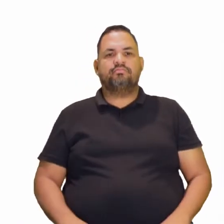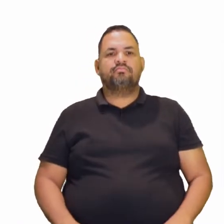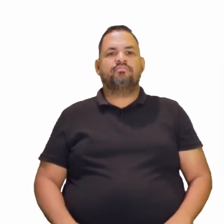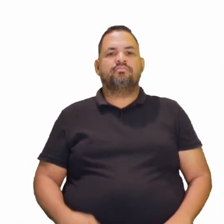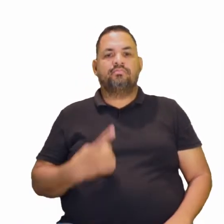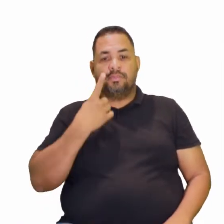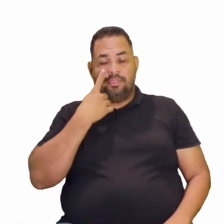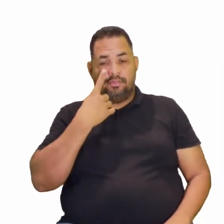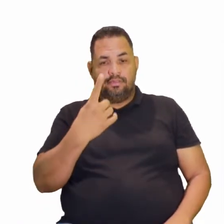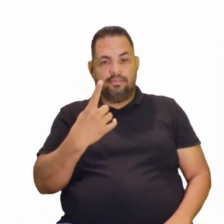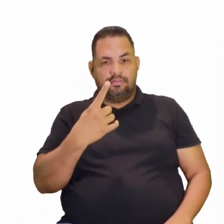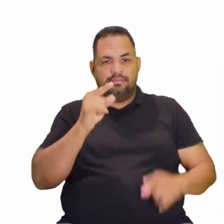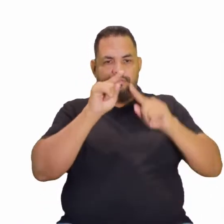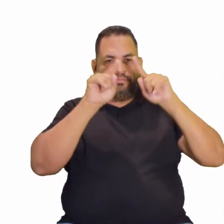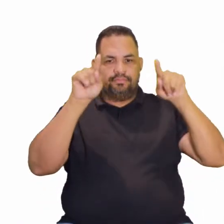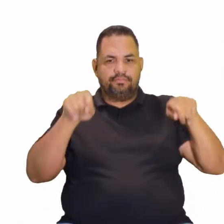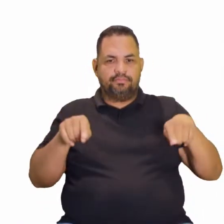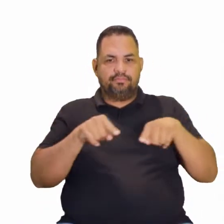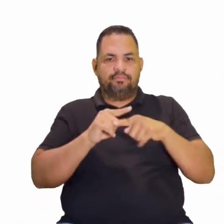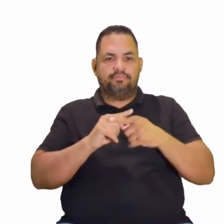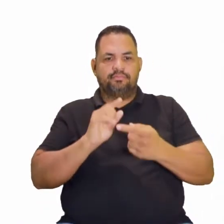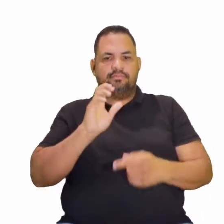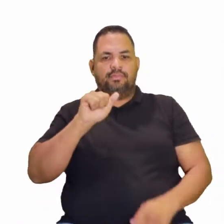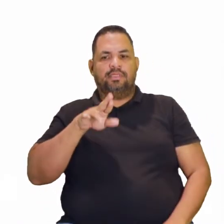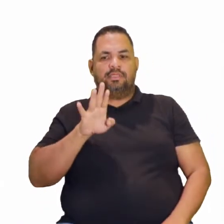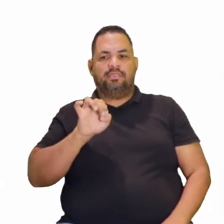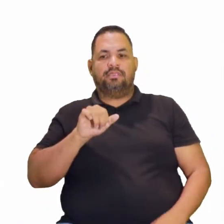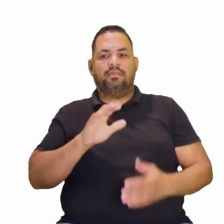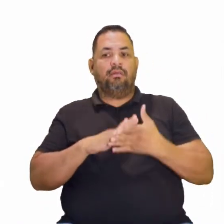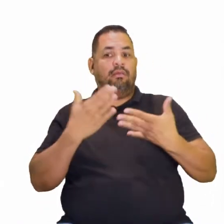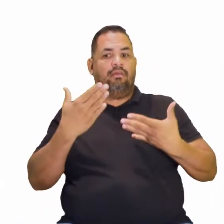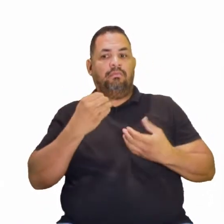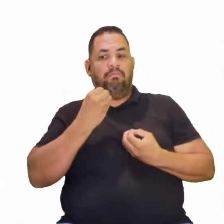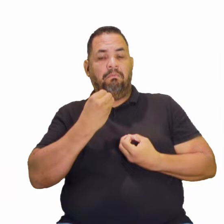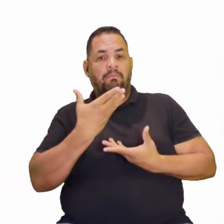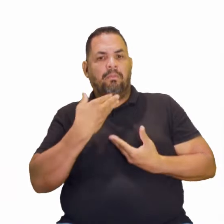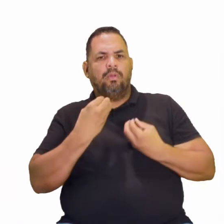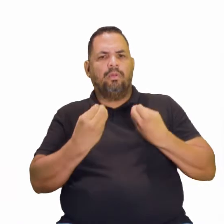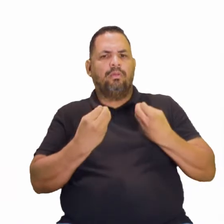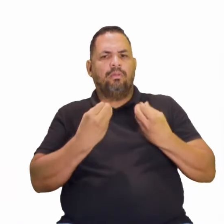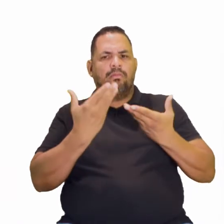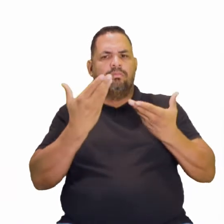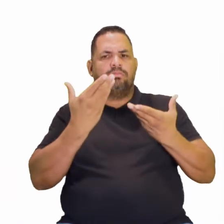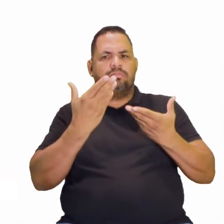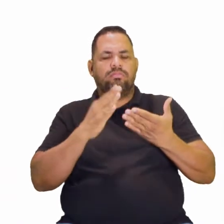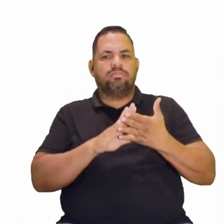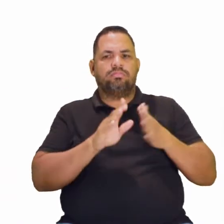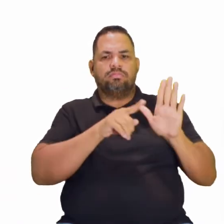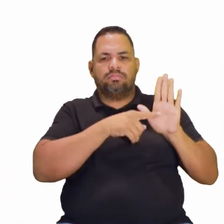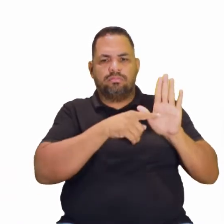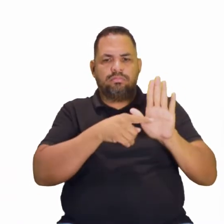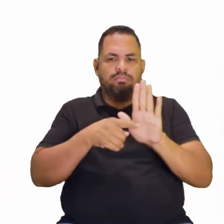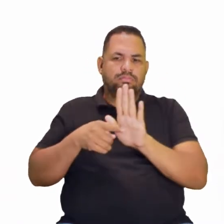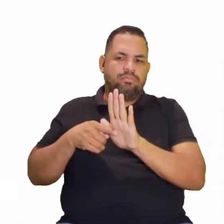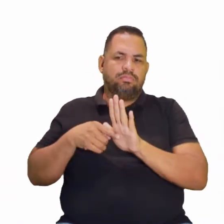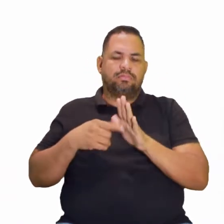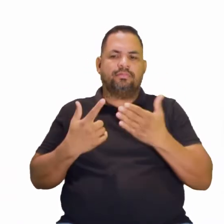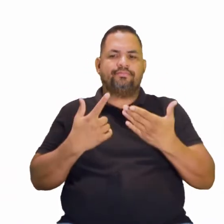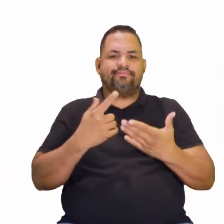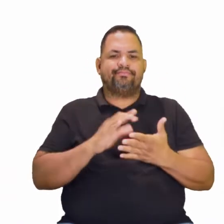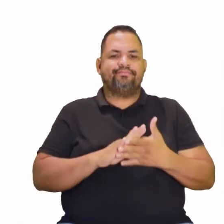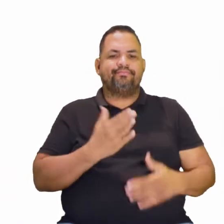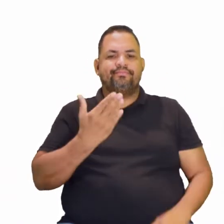quando ele vê os quadros da Anitta, ele fica chocado, né? Então, ele chocado com a exposição da